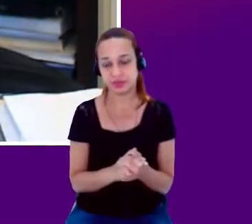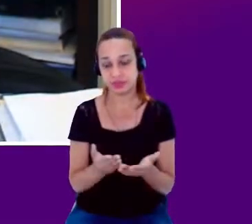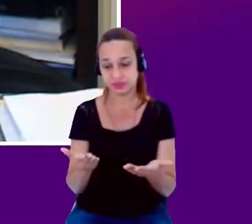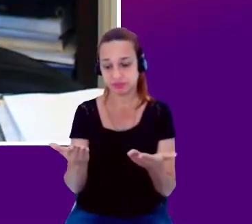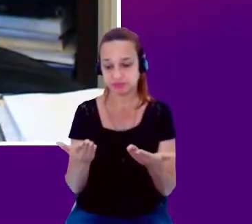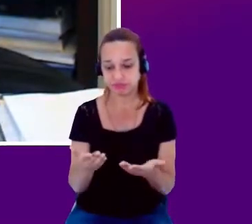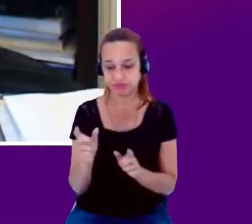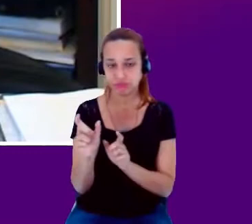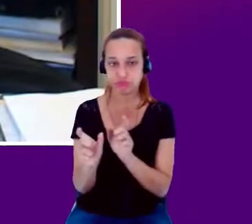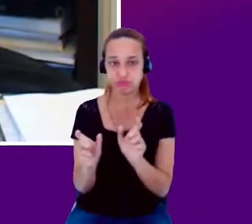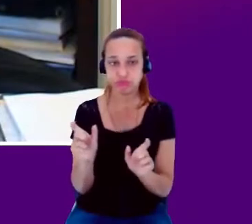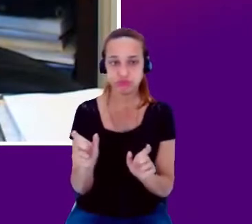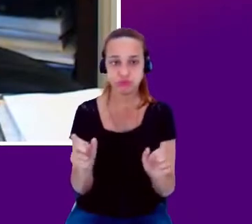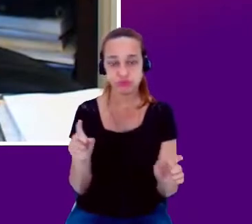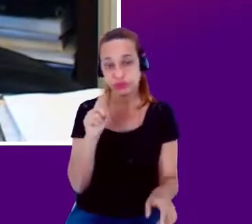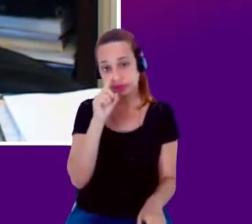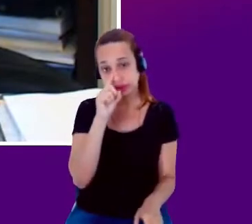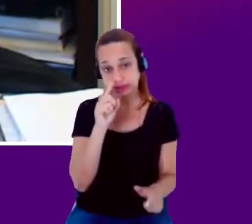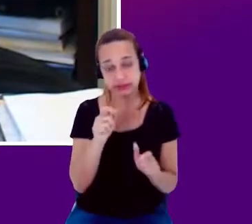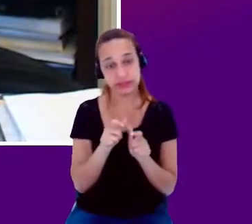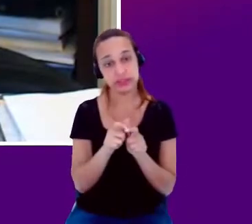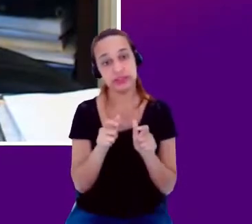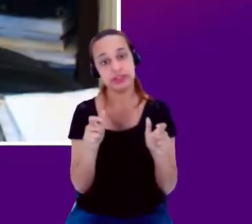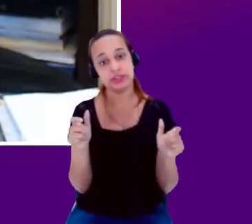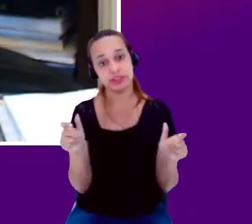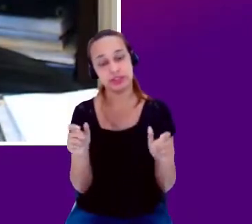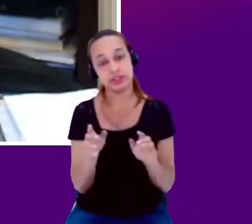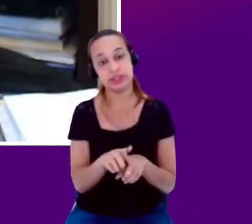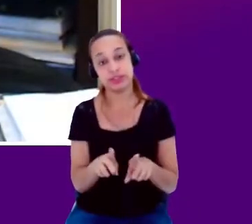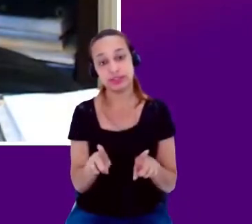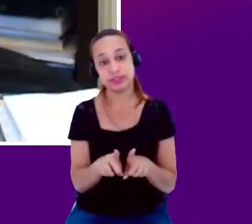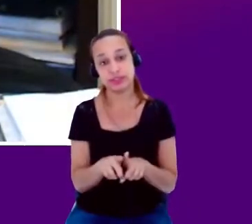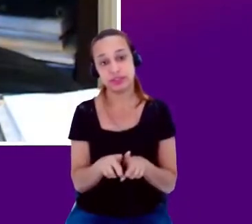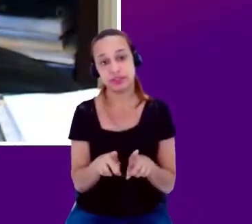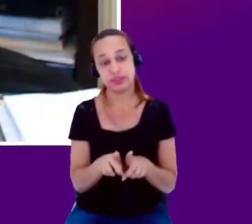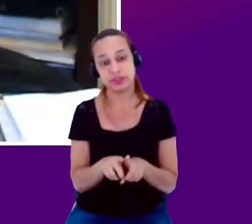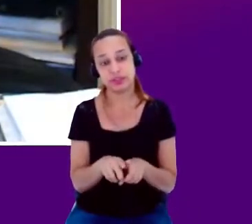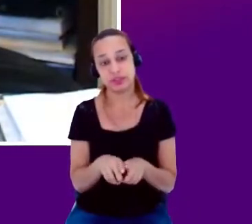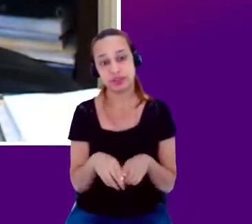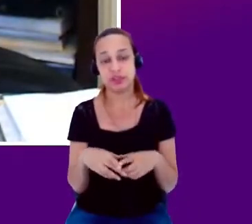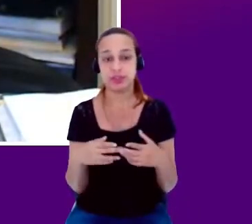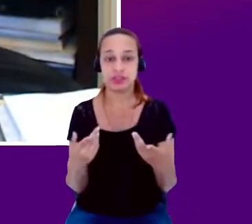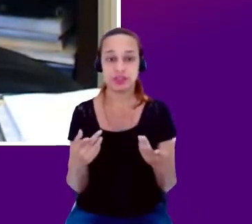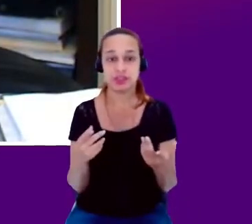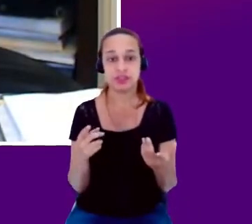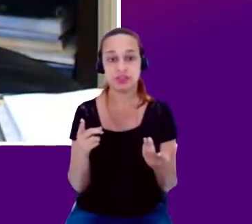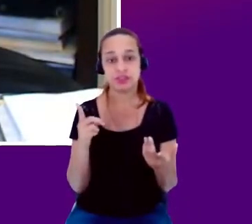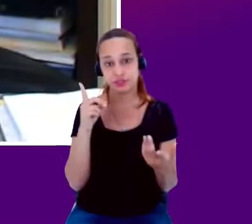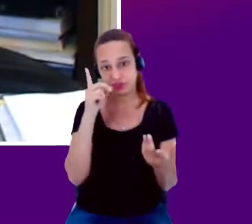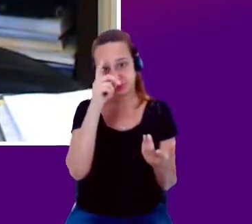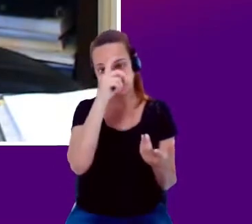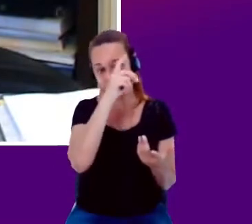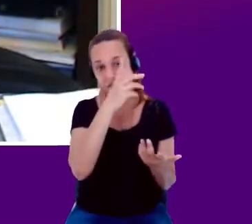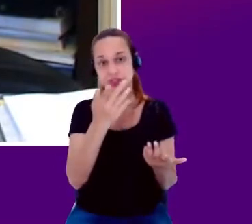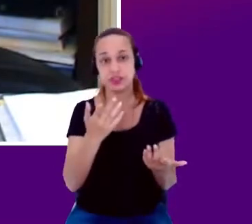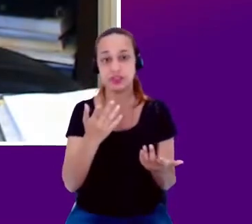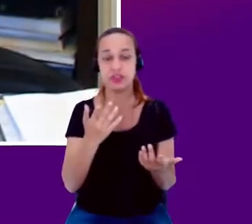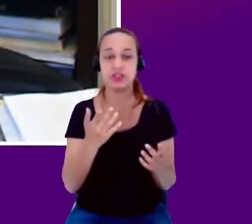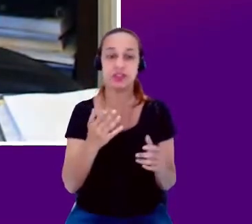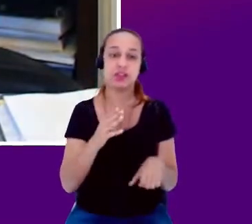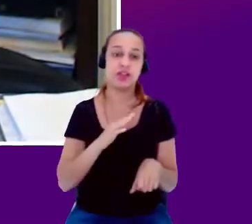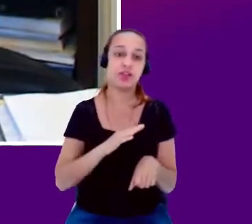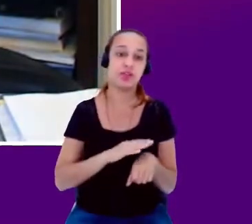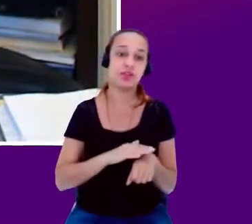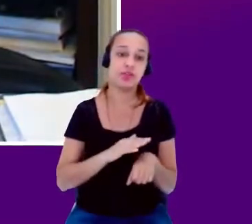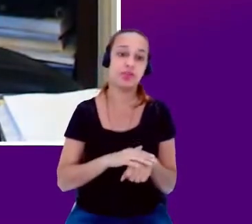pessoas com risco maior e também acabaria por dificultar a própria sustentabilidade